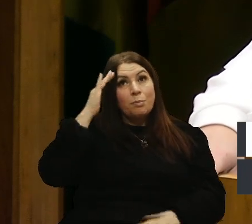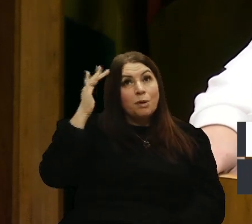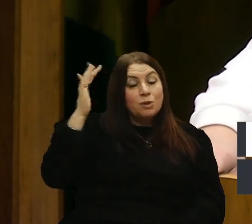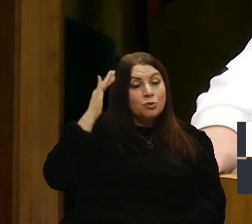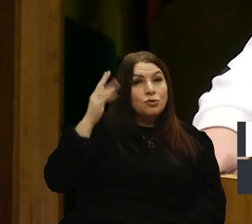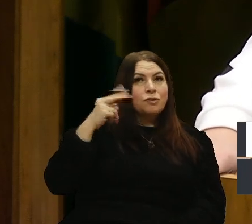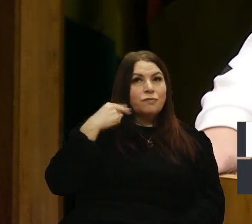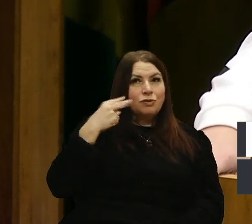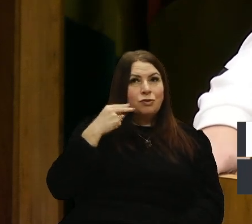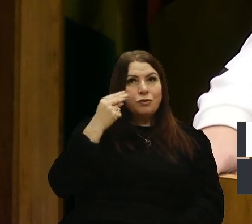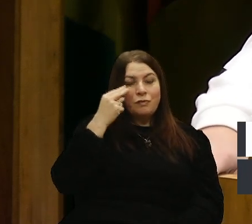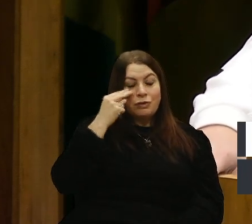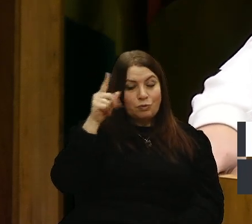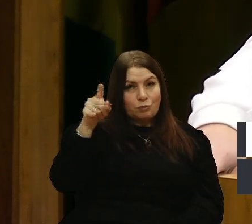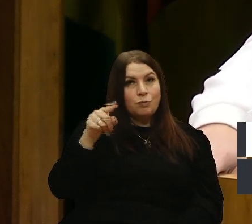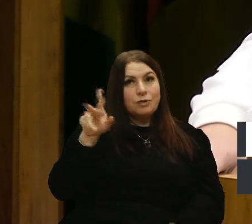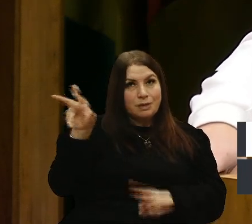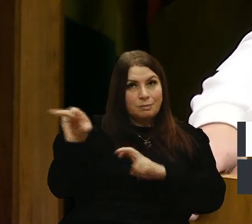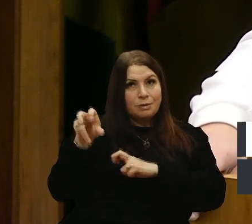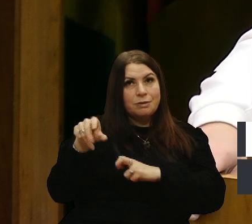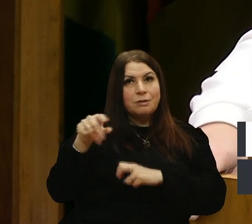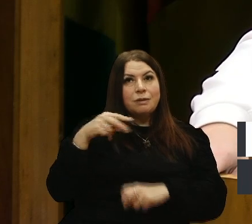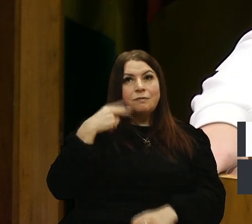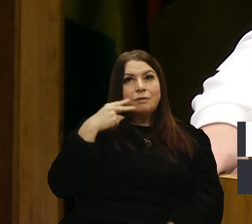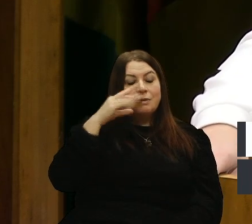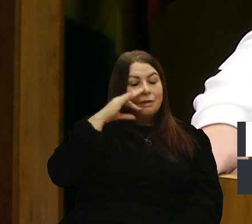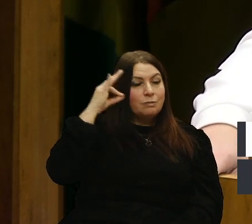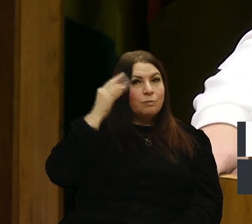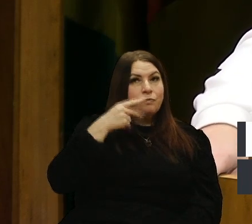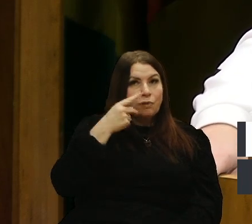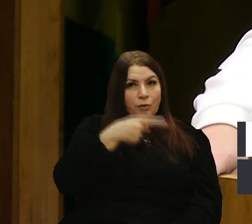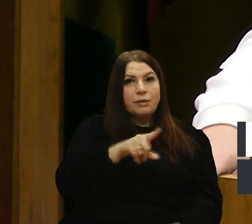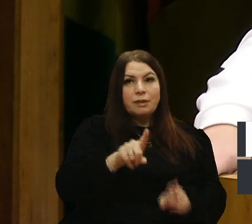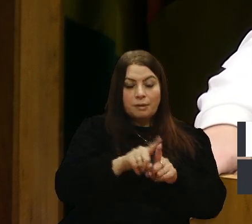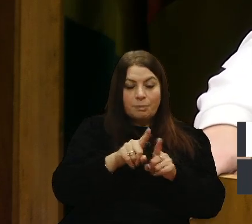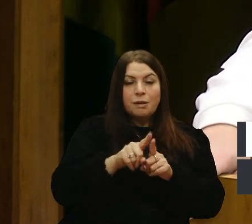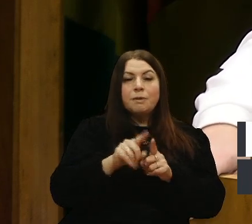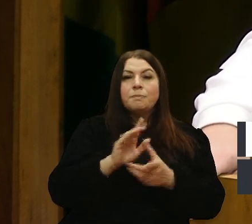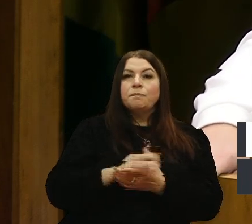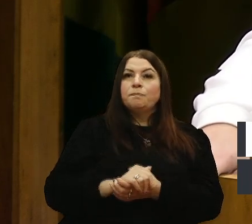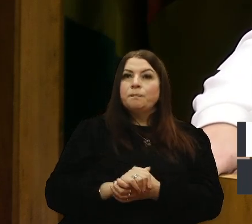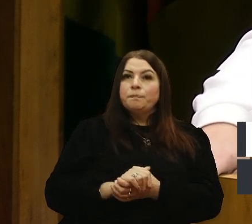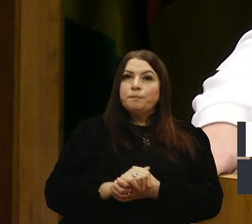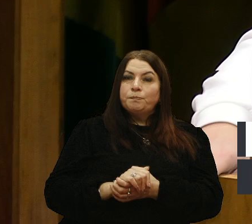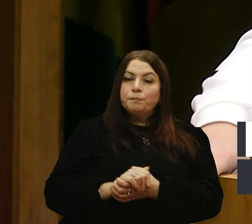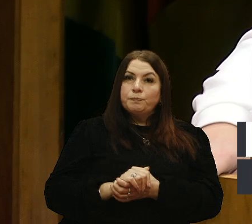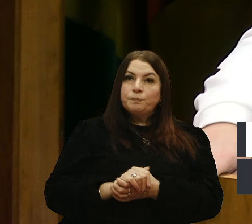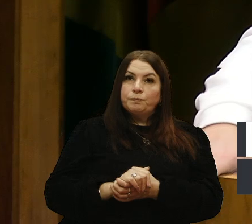vereador Fantinel, o senhor que é do interior, e o vereador Adonei acabou de falar também do interior,